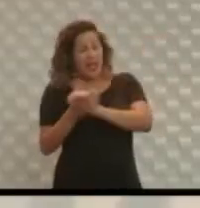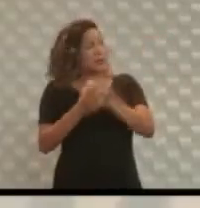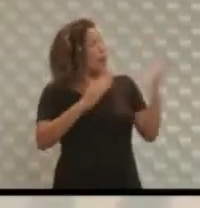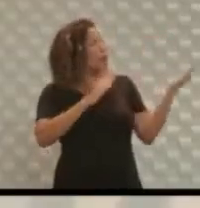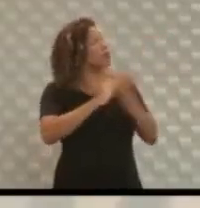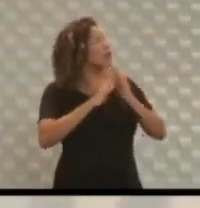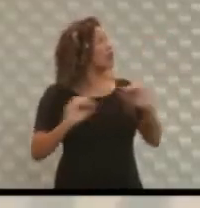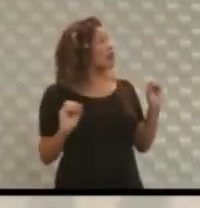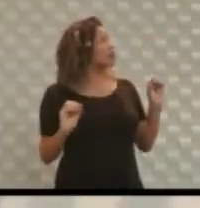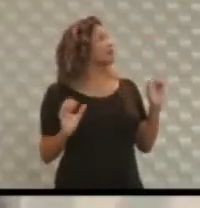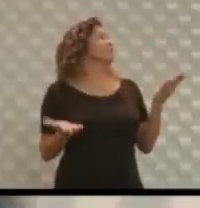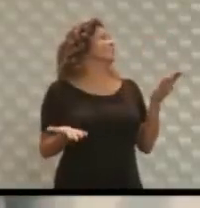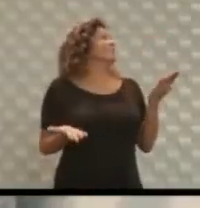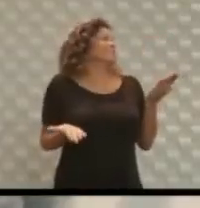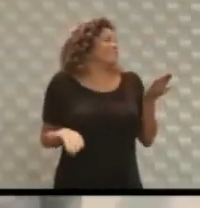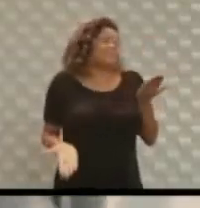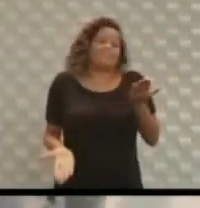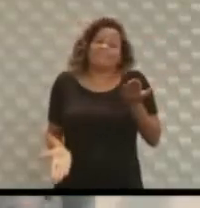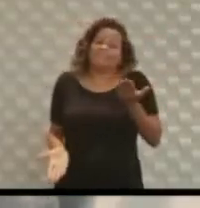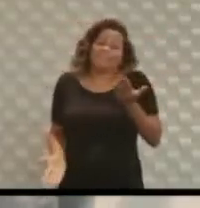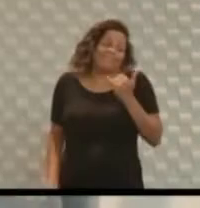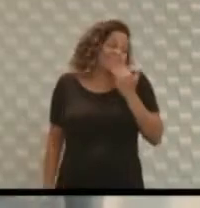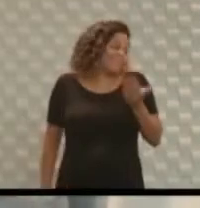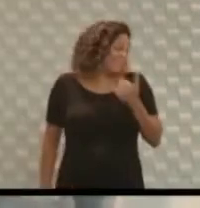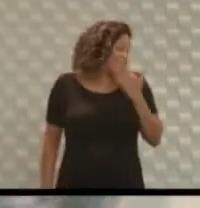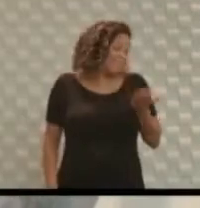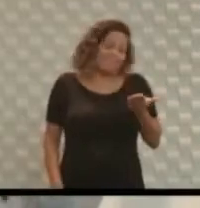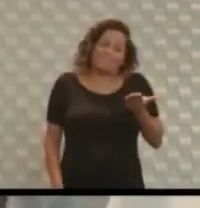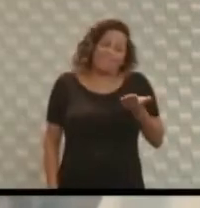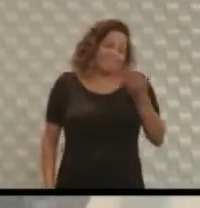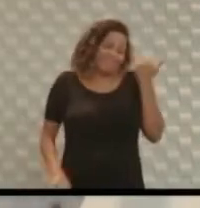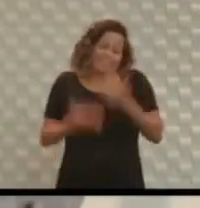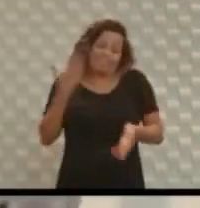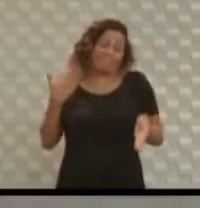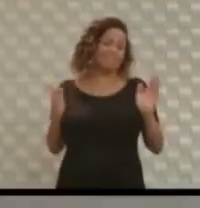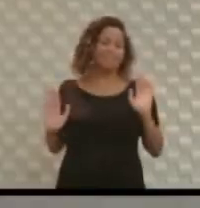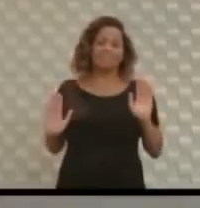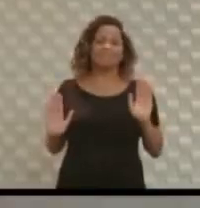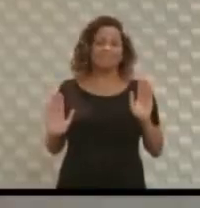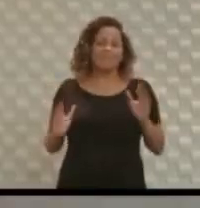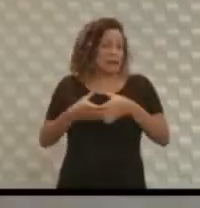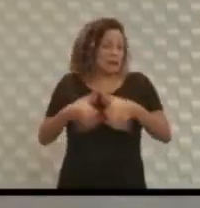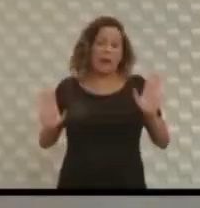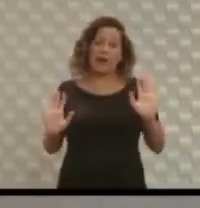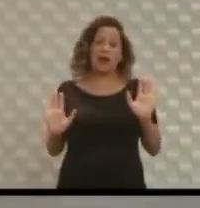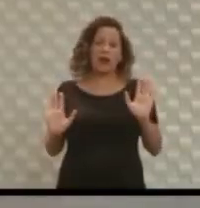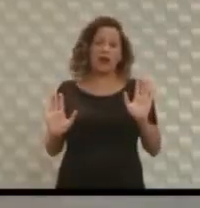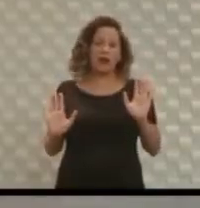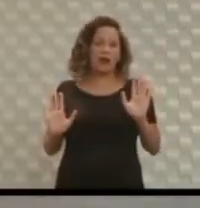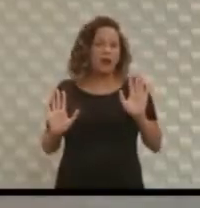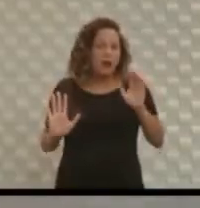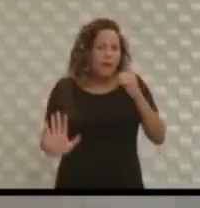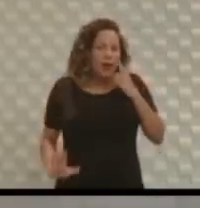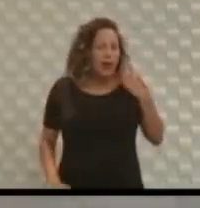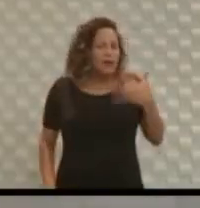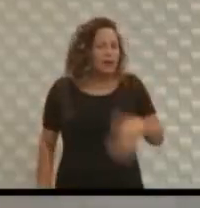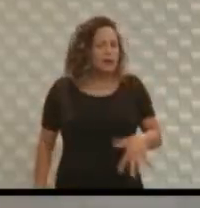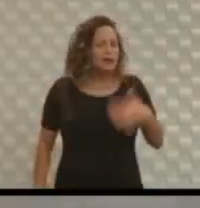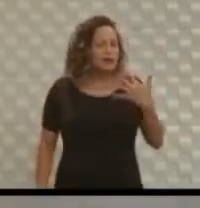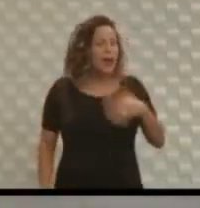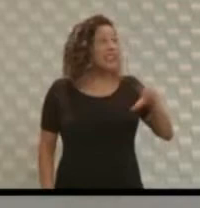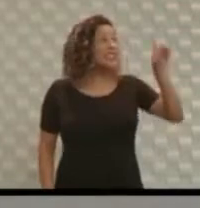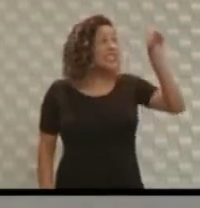casamento, né, vai dar mal o negócio aqui. O Senhor é o maior interessado. E é incrível como Deus, quando Ele